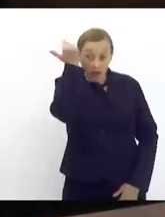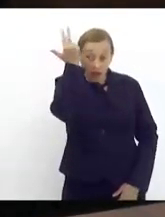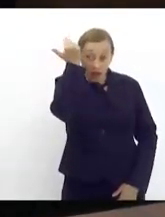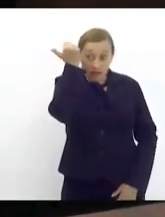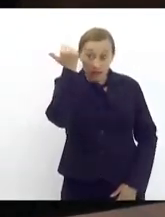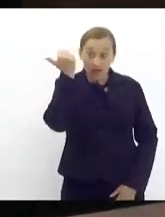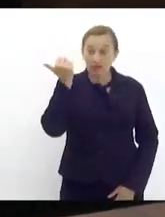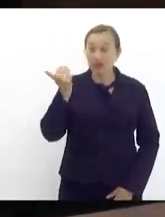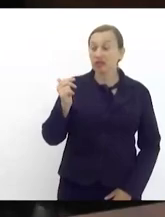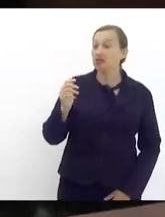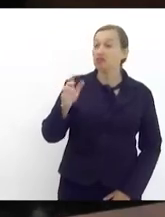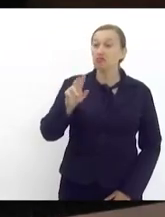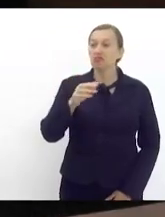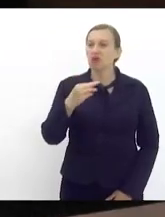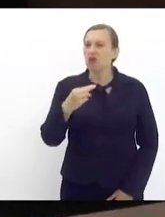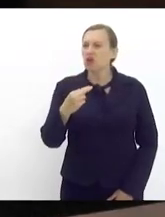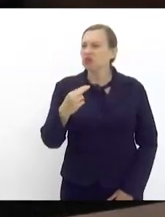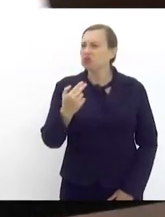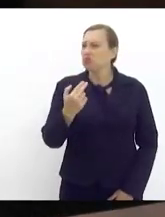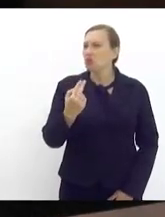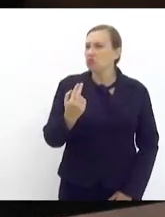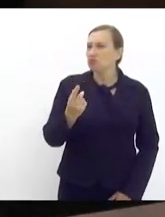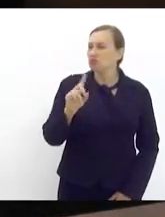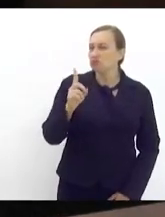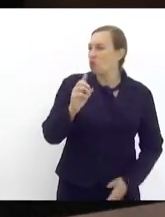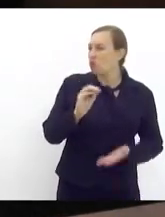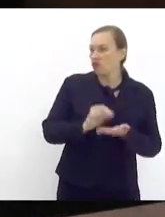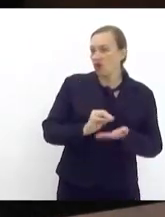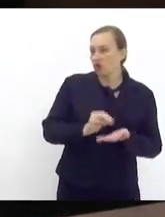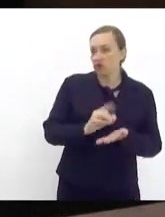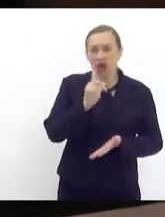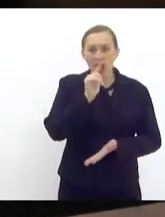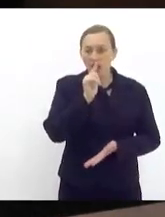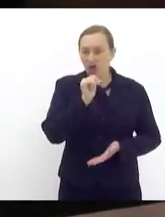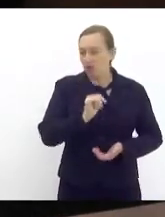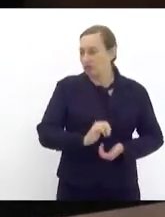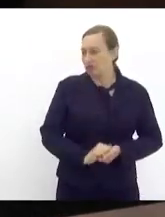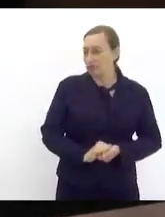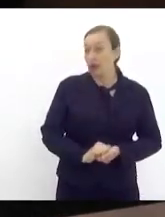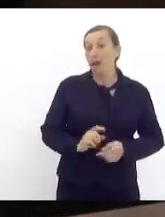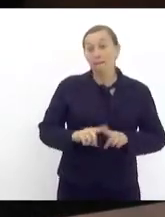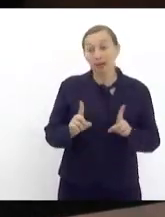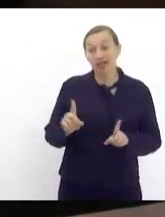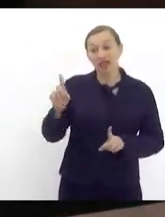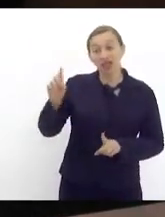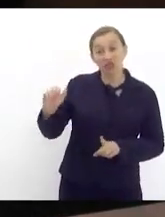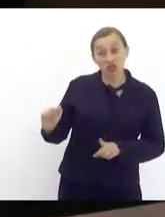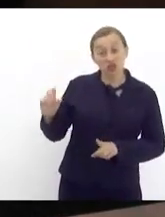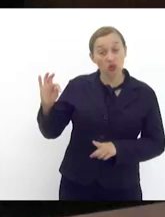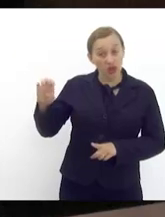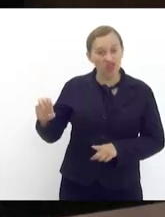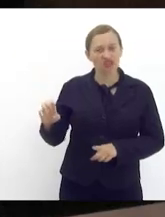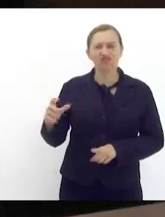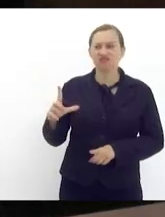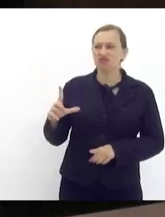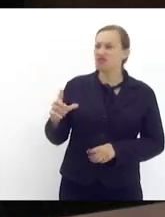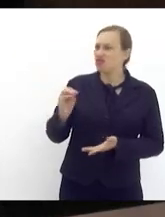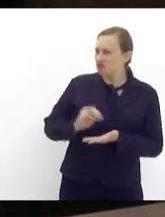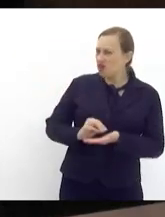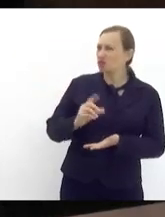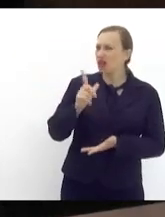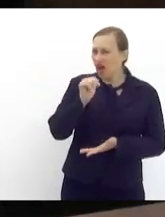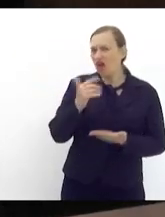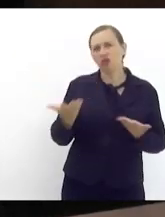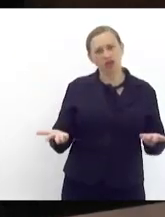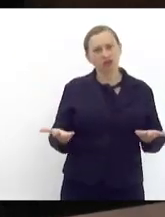falta água. Mas quando chega na Zona Oeste, na Baixada, falta água todo dia, bem dizer. E o povo lá sofre. E ele quer o quê? Deputada,